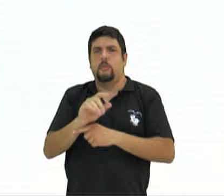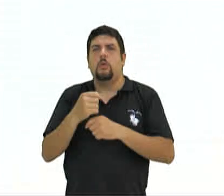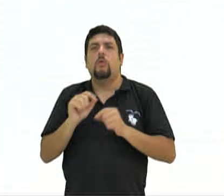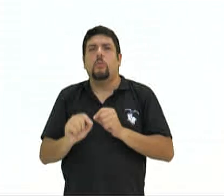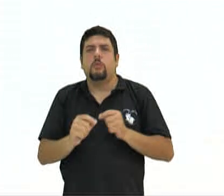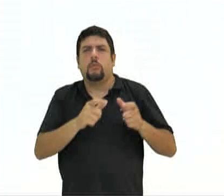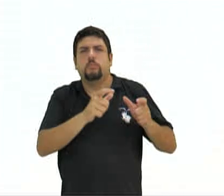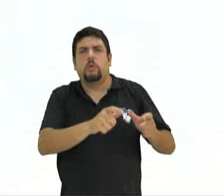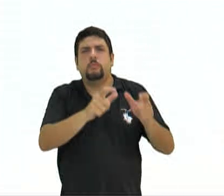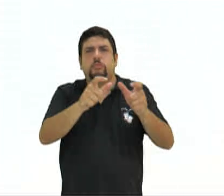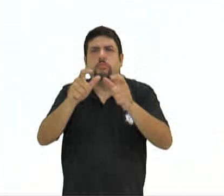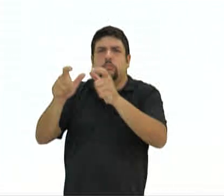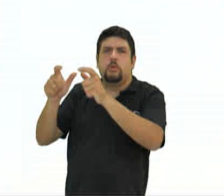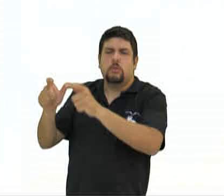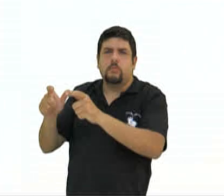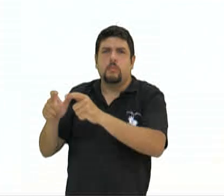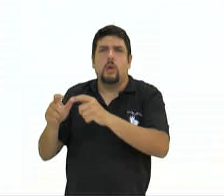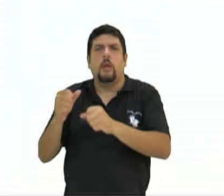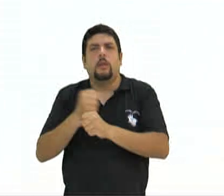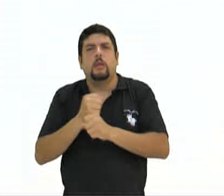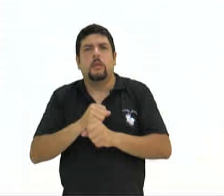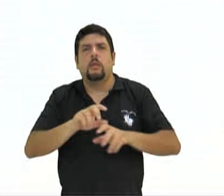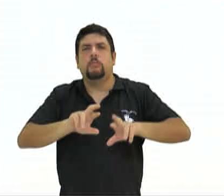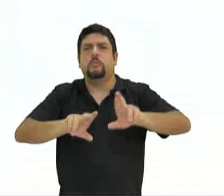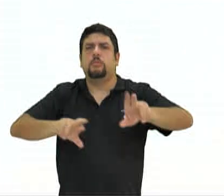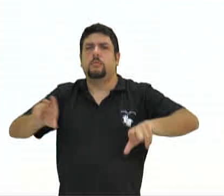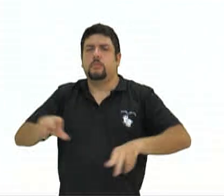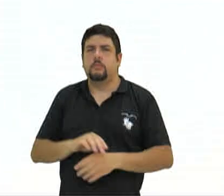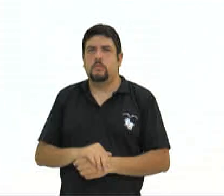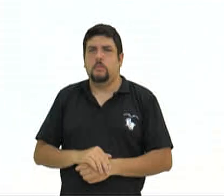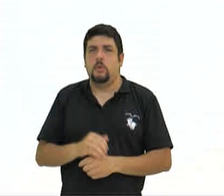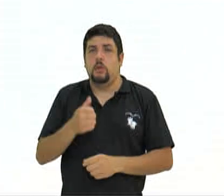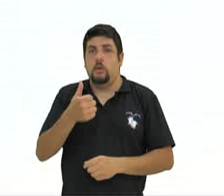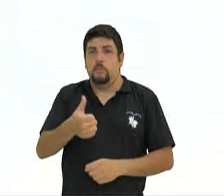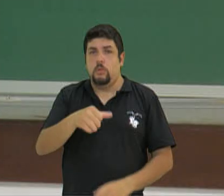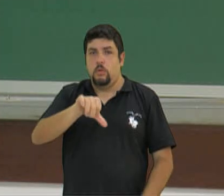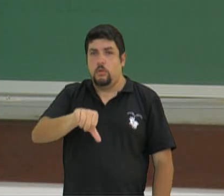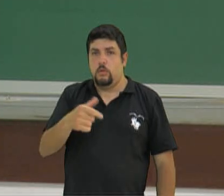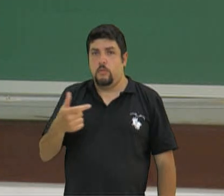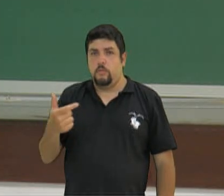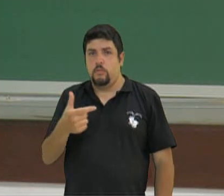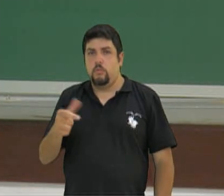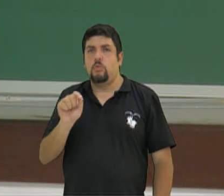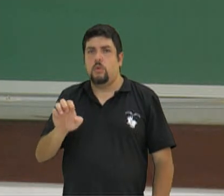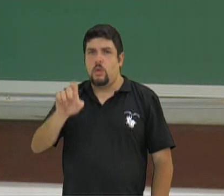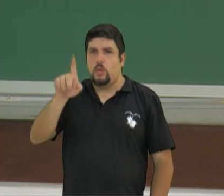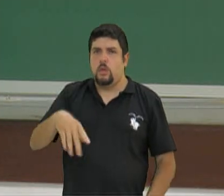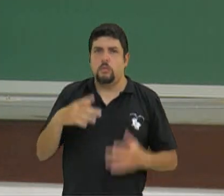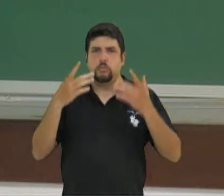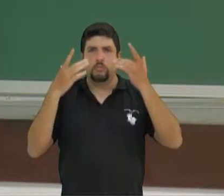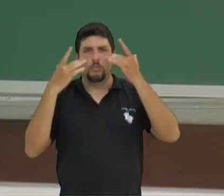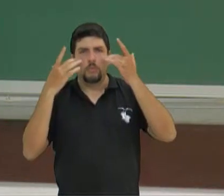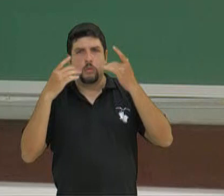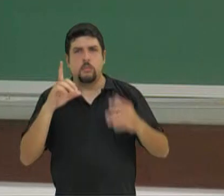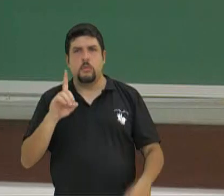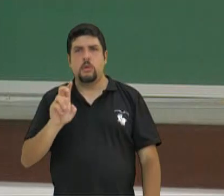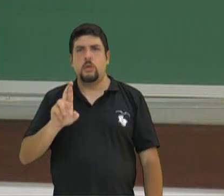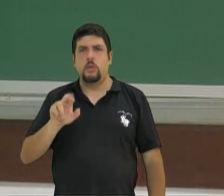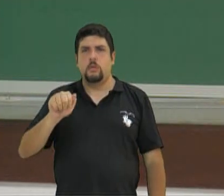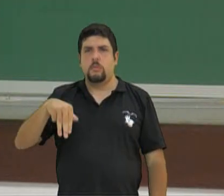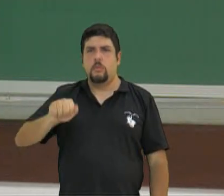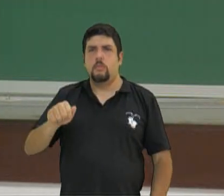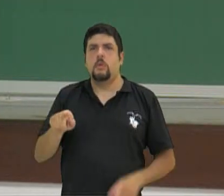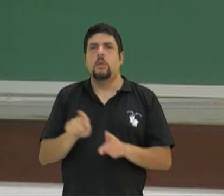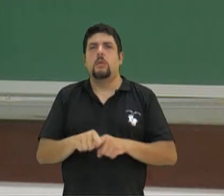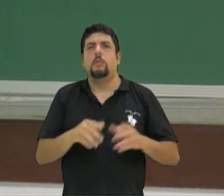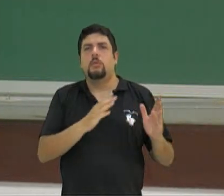épocas diferentes. E em 1922, o roteiro chega ao seu conteúdo atual, descrição da dramática, da técnica e da sequência de